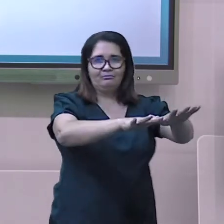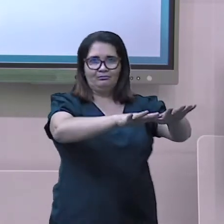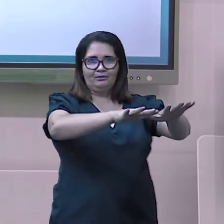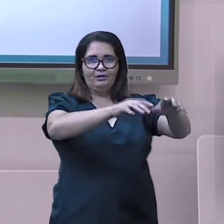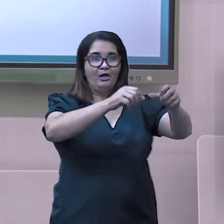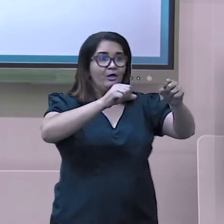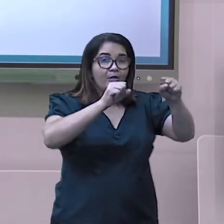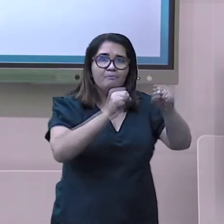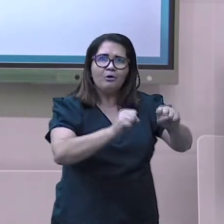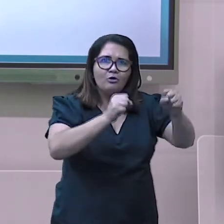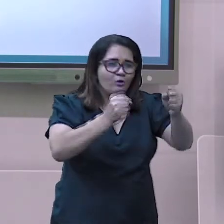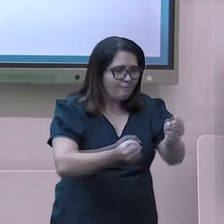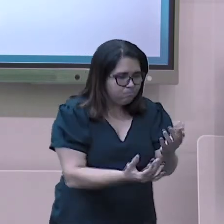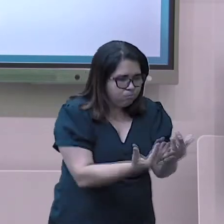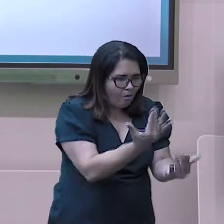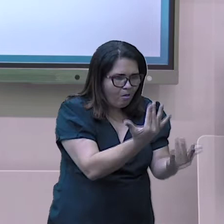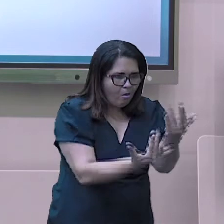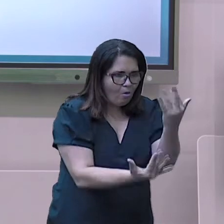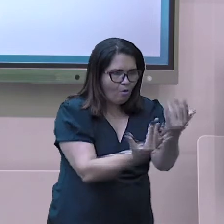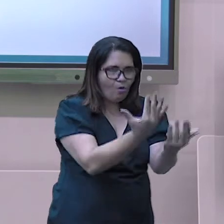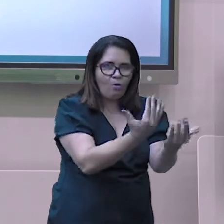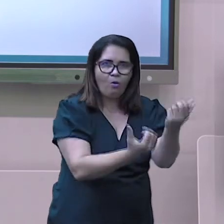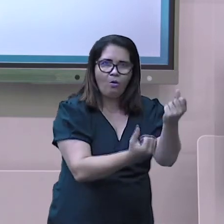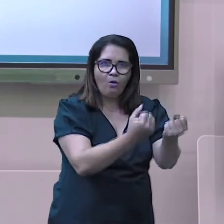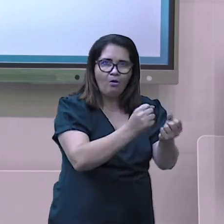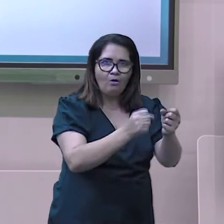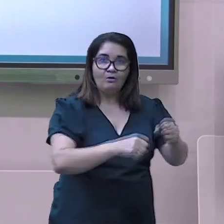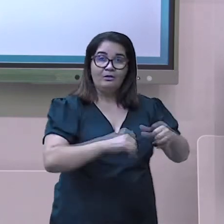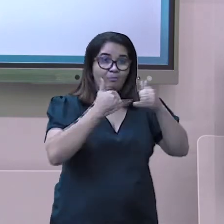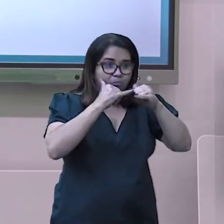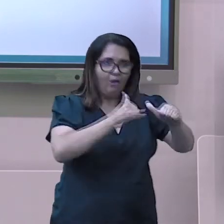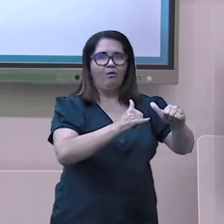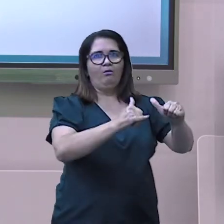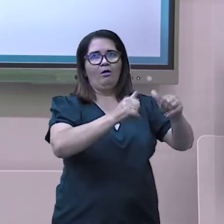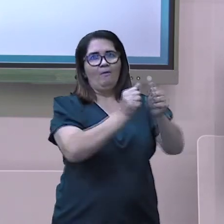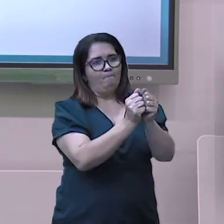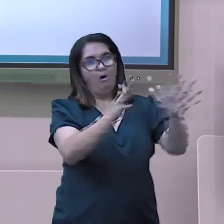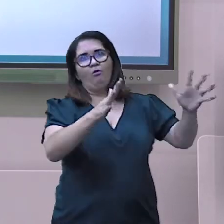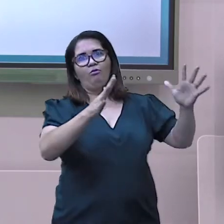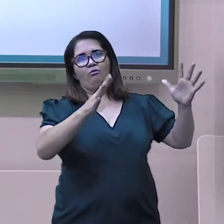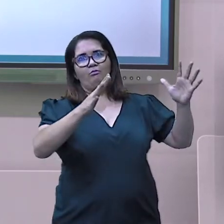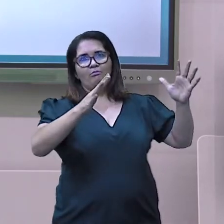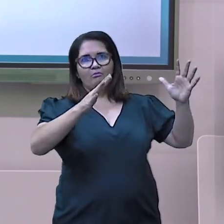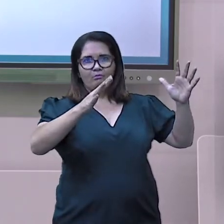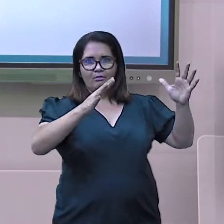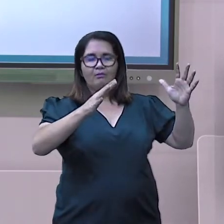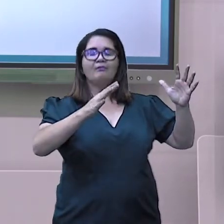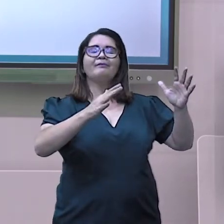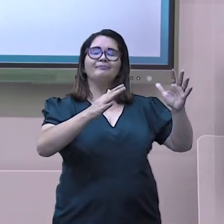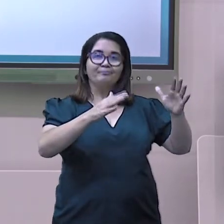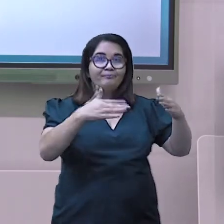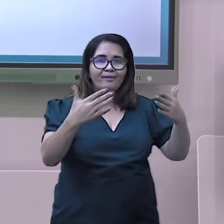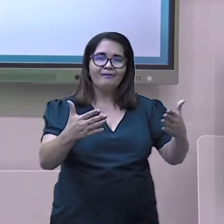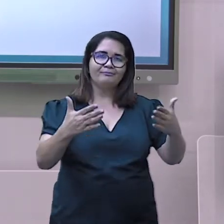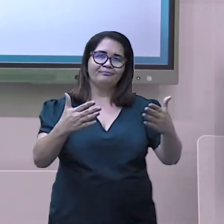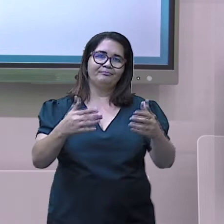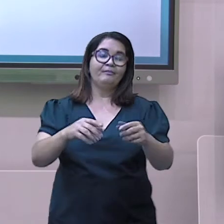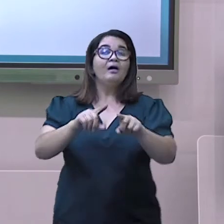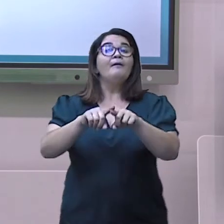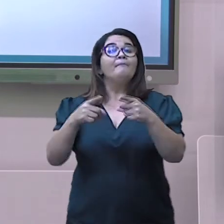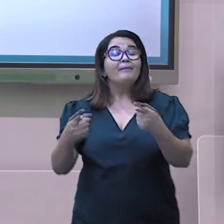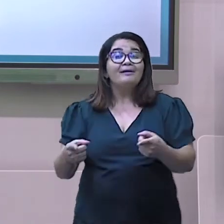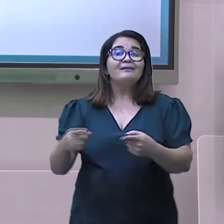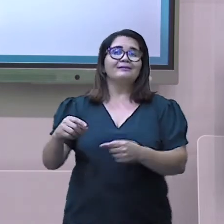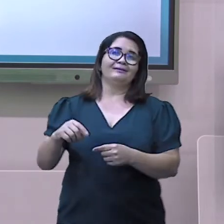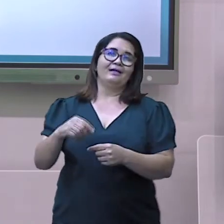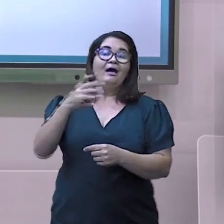Pode pegar fogo, pode gerar um curto-circuito, tá? E você sempre pensa assim, eu vou conectar